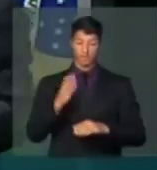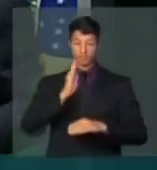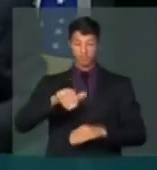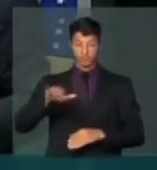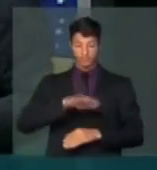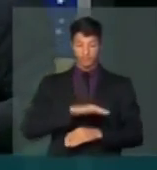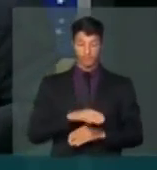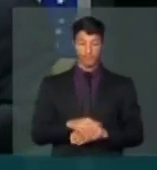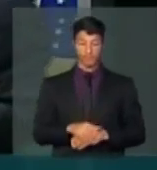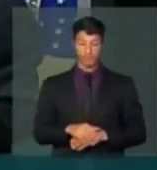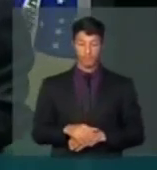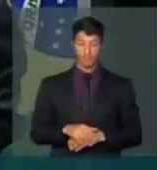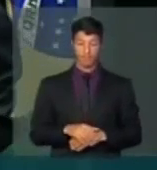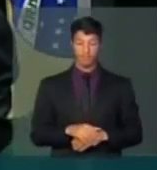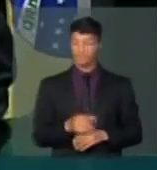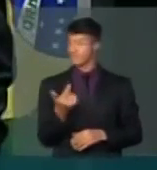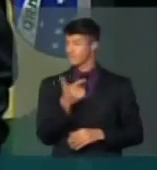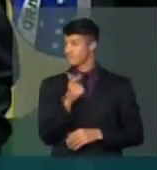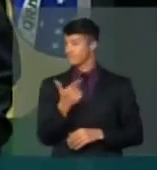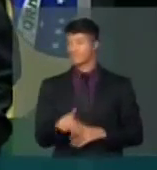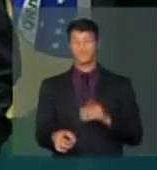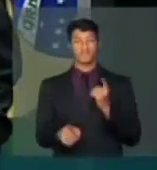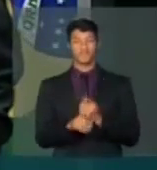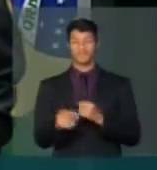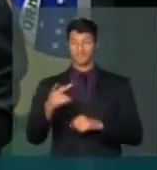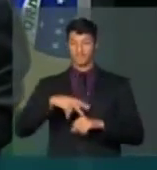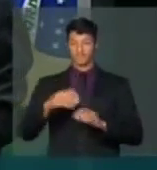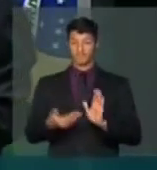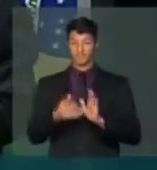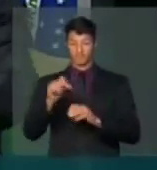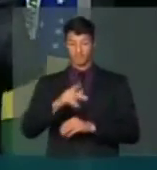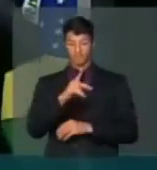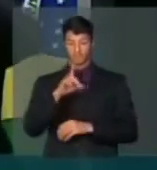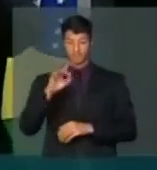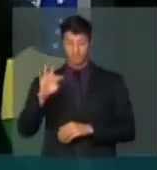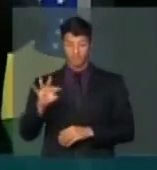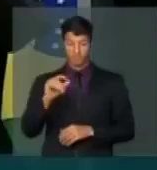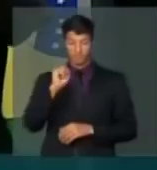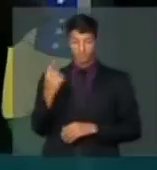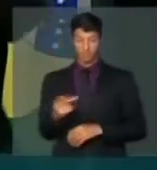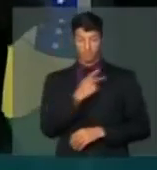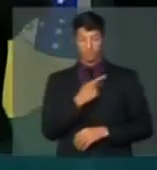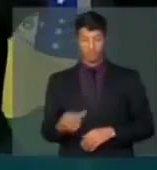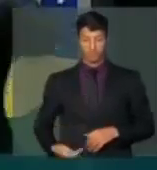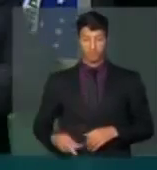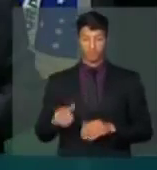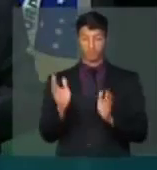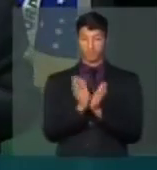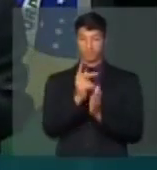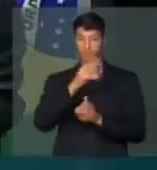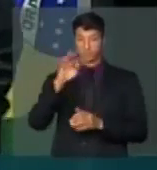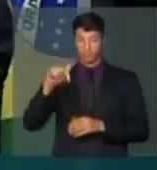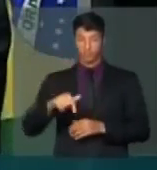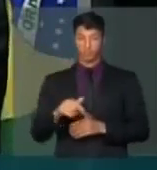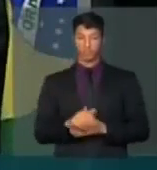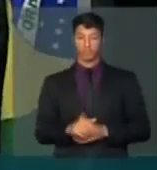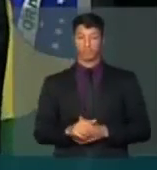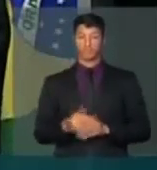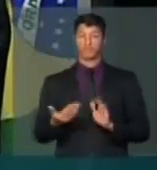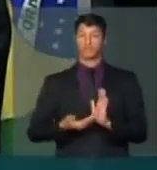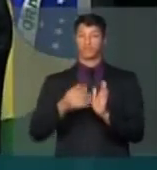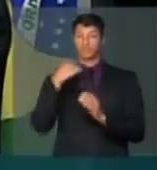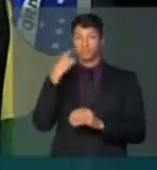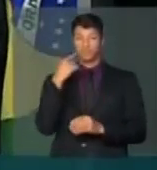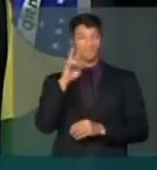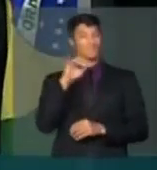vetar, não vai encontrar neste parlamentar do PDT, vice-líder do Partido Democrático Trabalhista, na Câmara